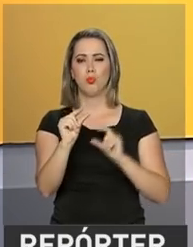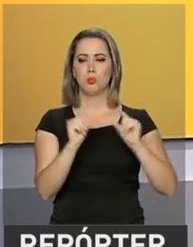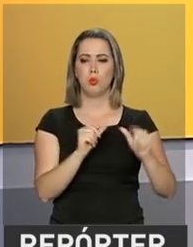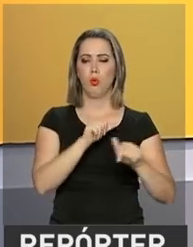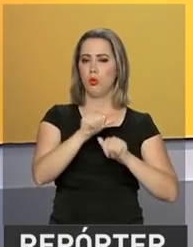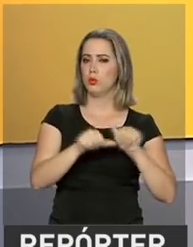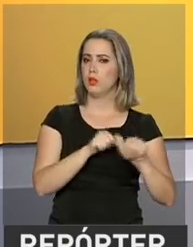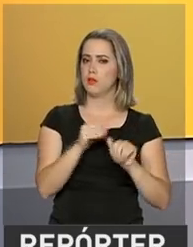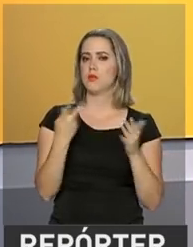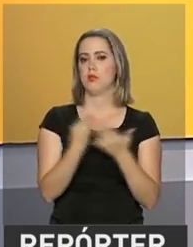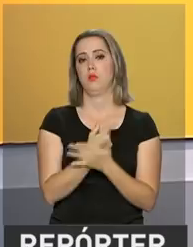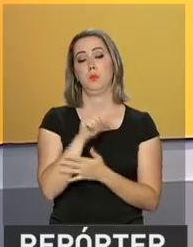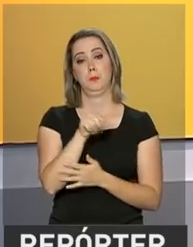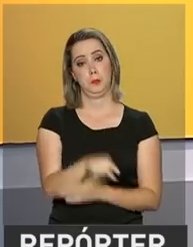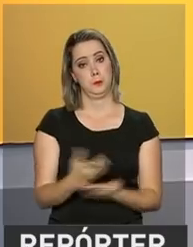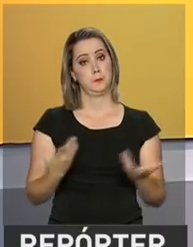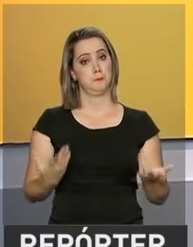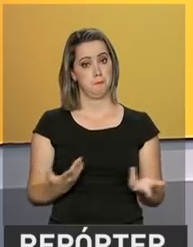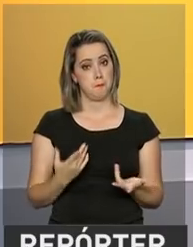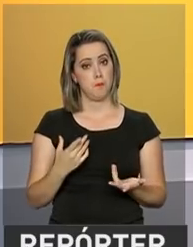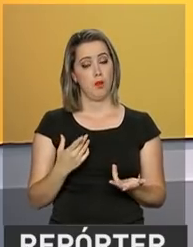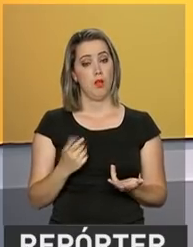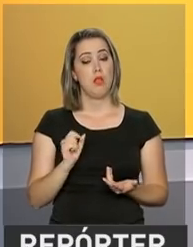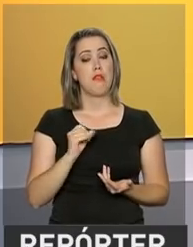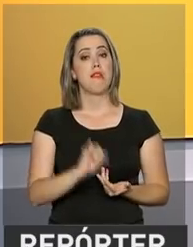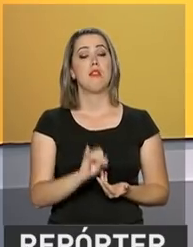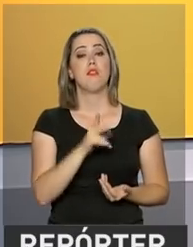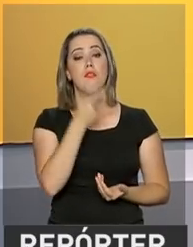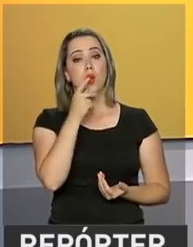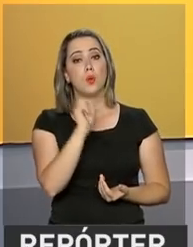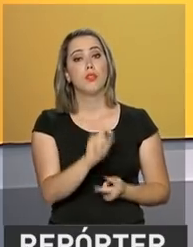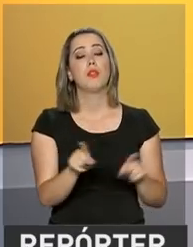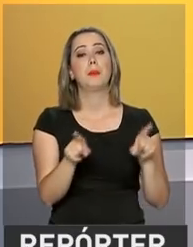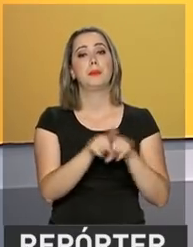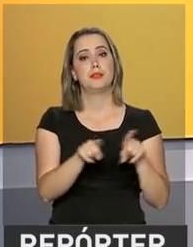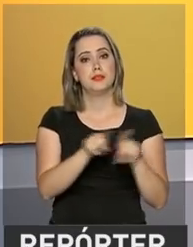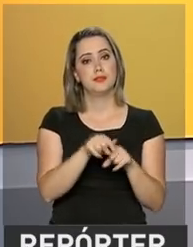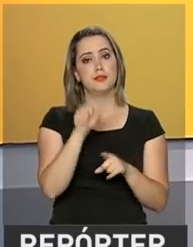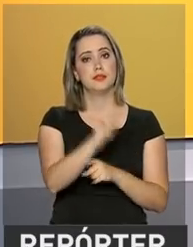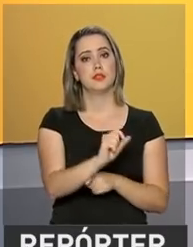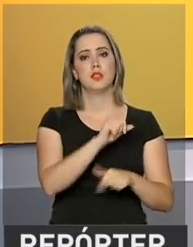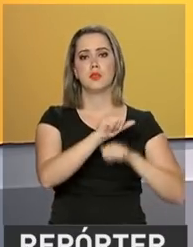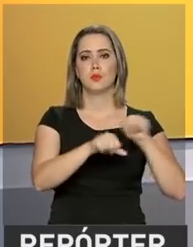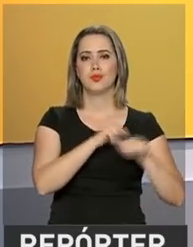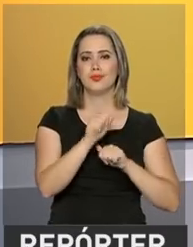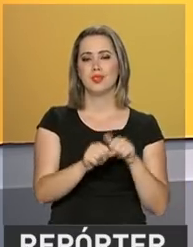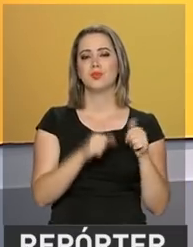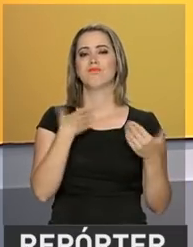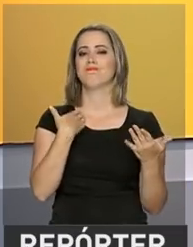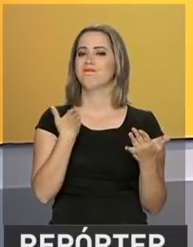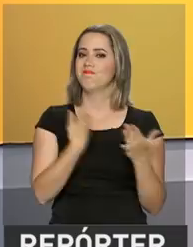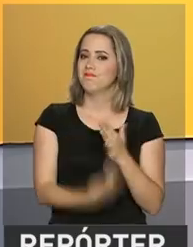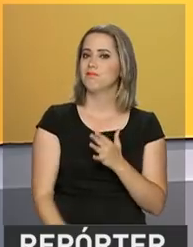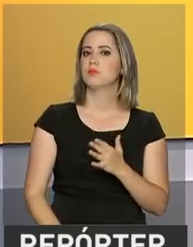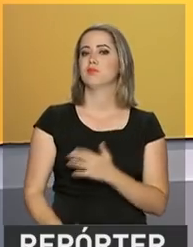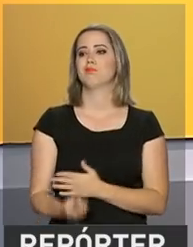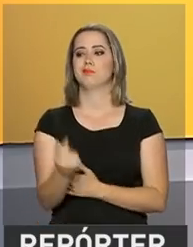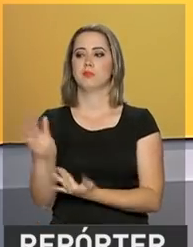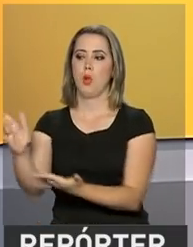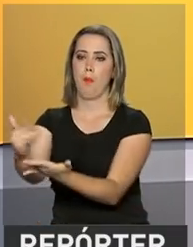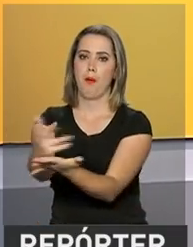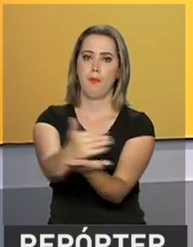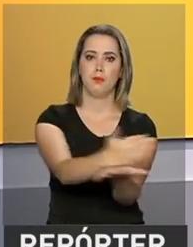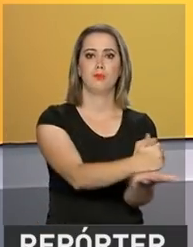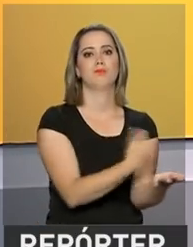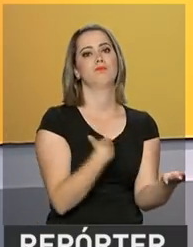original da reforma trabalhista segundo henrique meirelles as modificações podem provocar uma perda de arrecadação